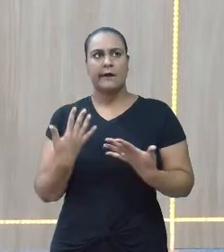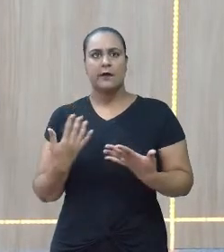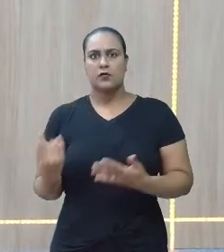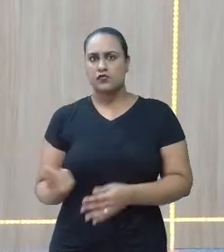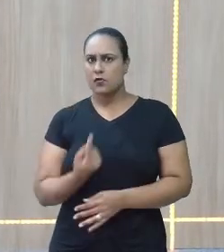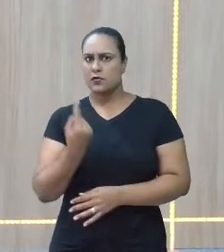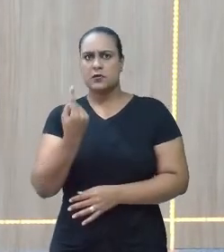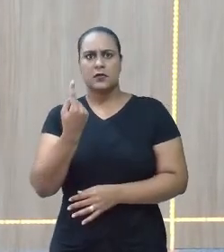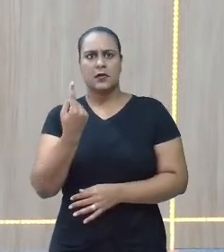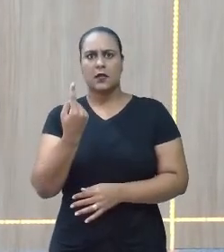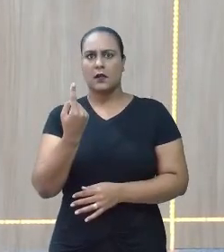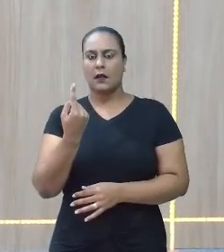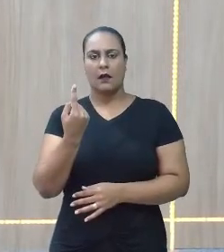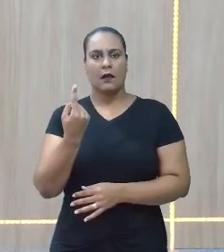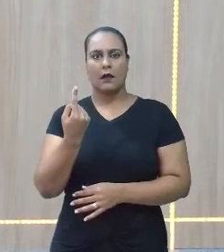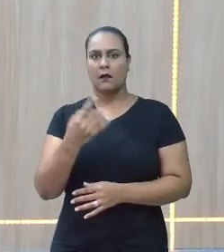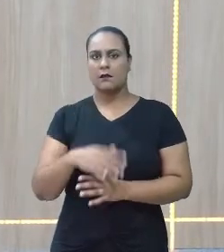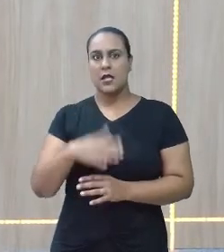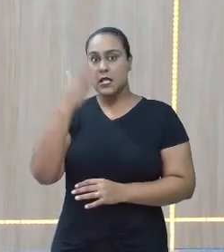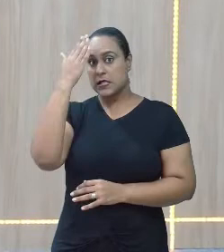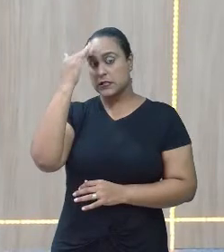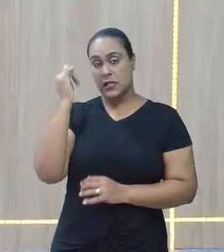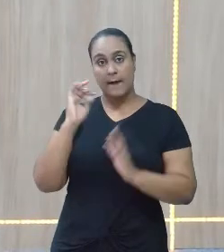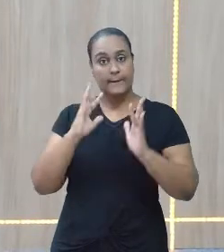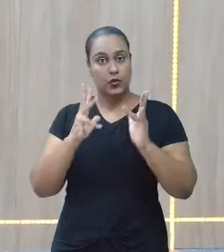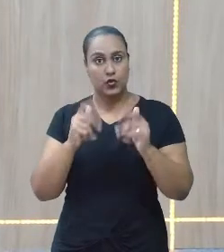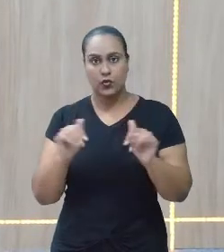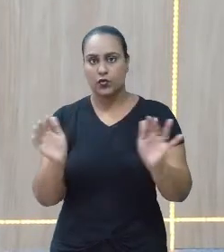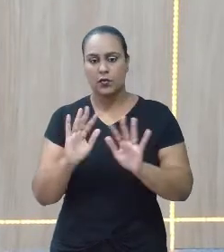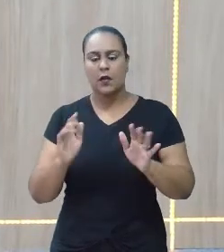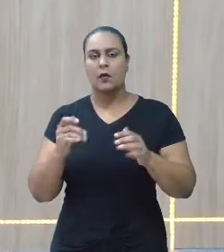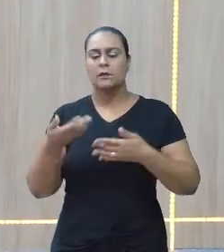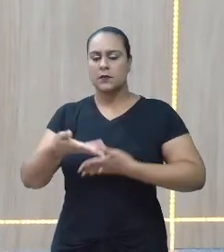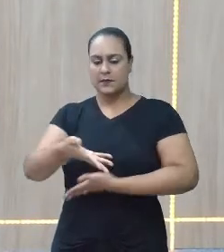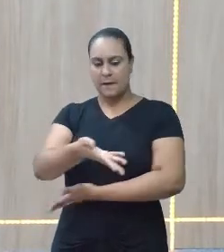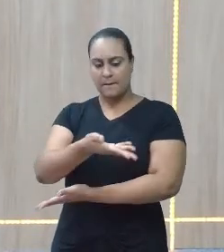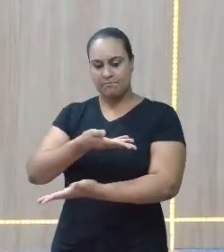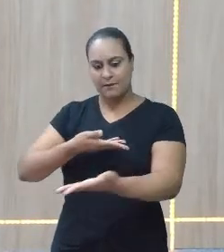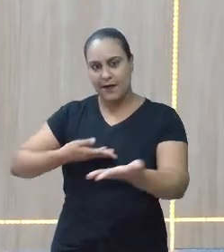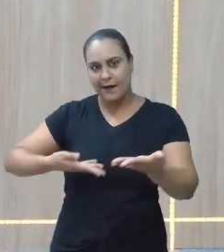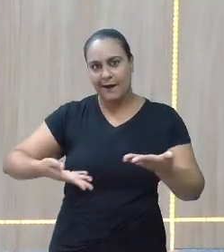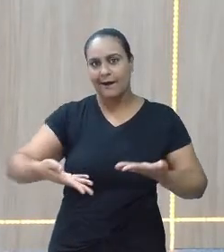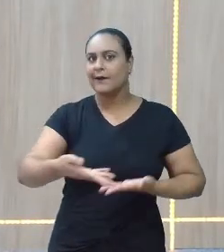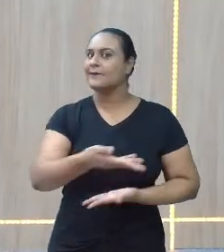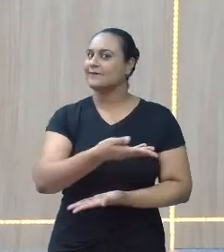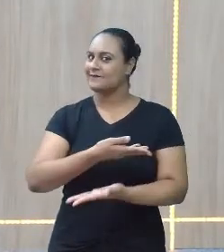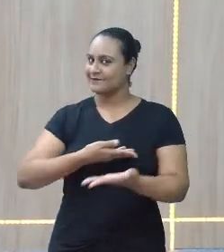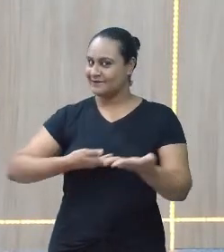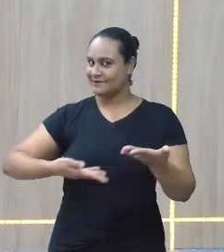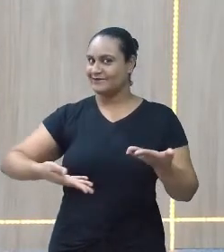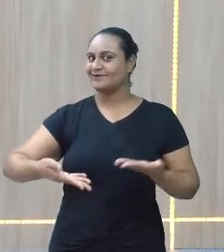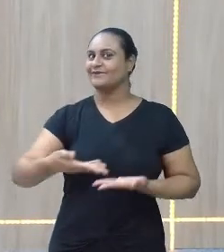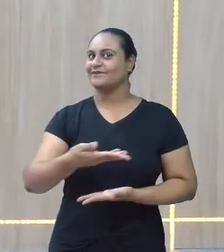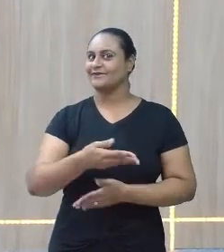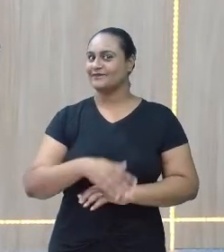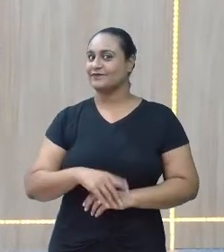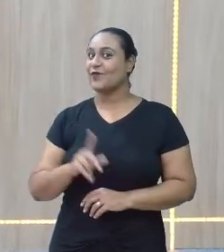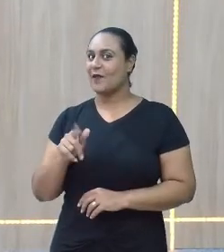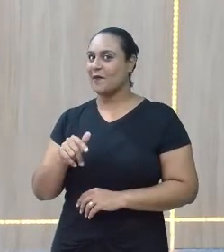assim? Uma pessoa dominante, né? O processo é naquela relação entre um e outro. Não é isso, queridíssima professora